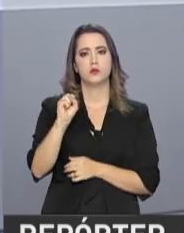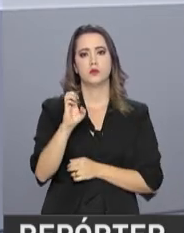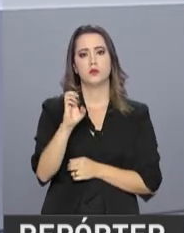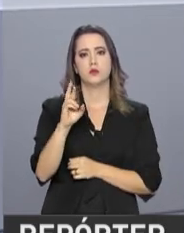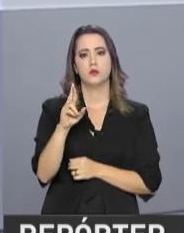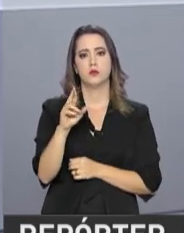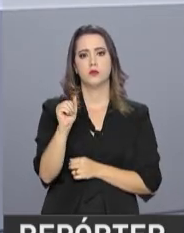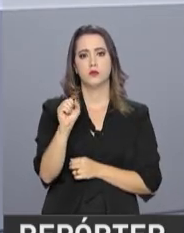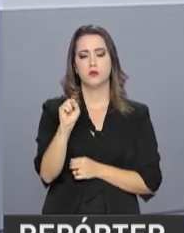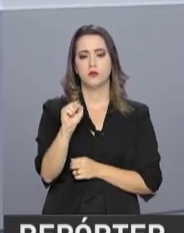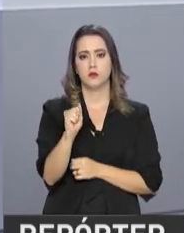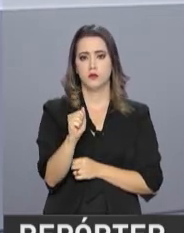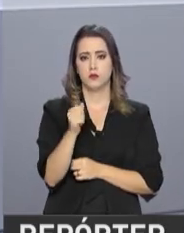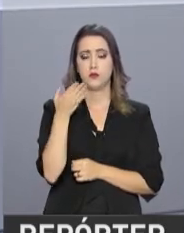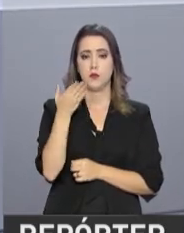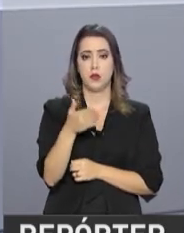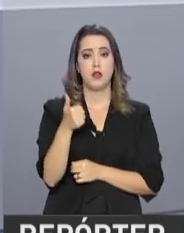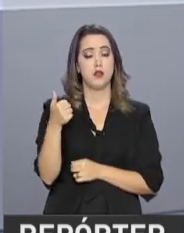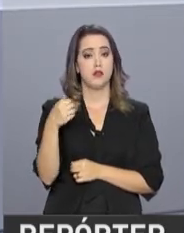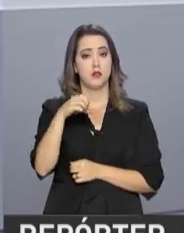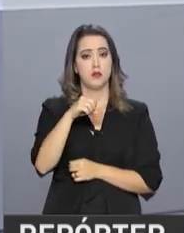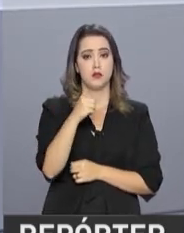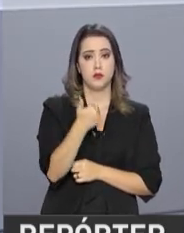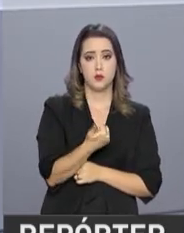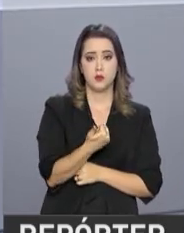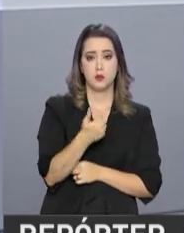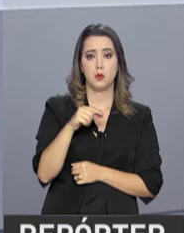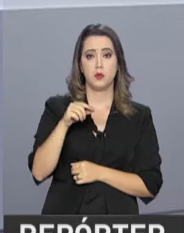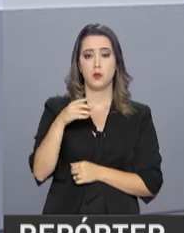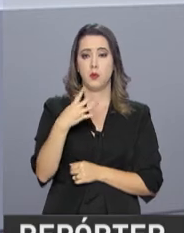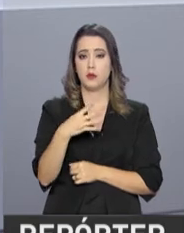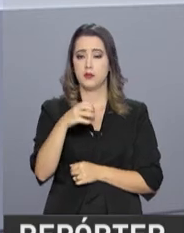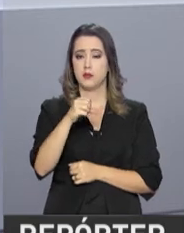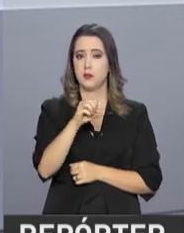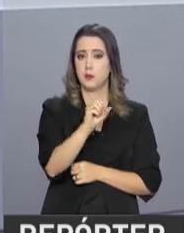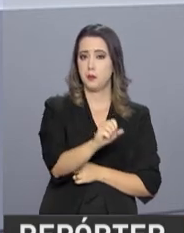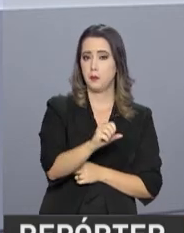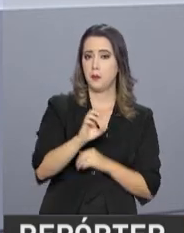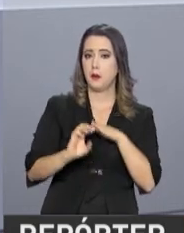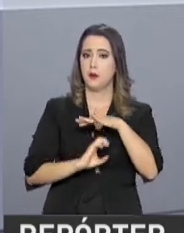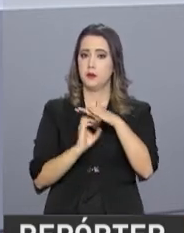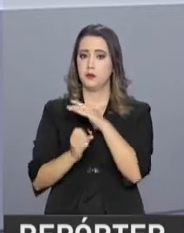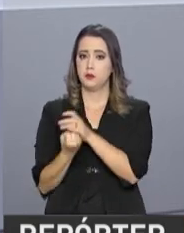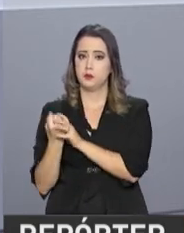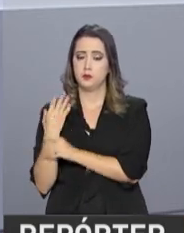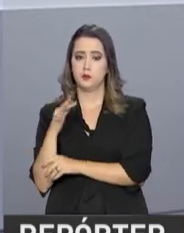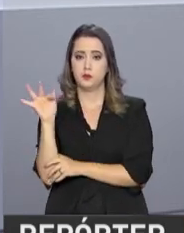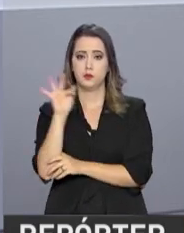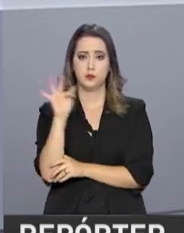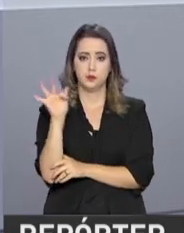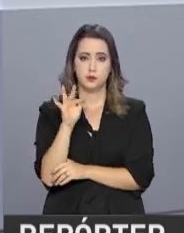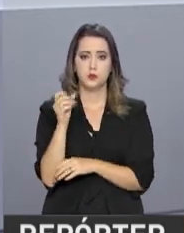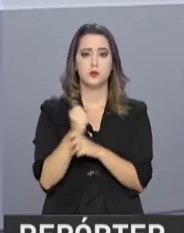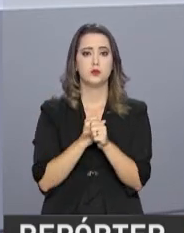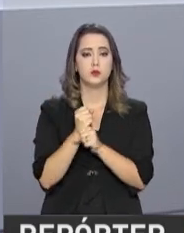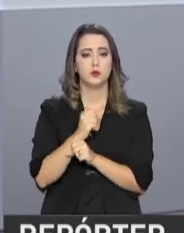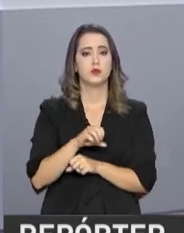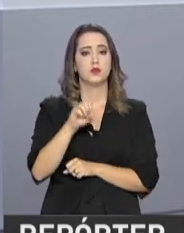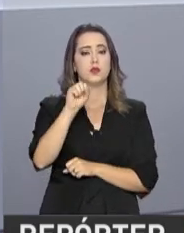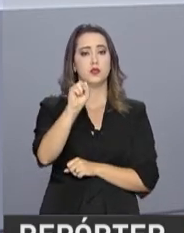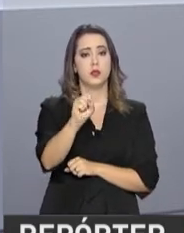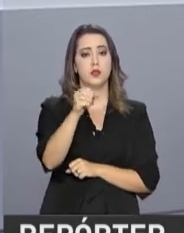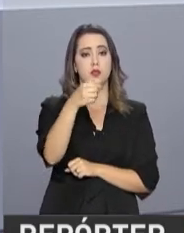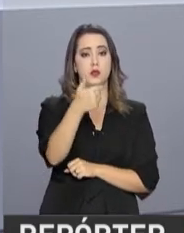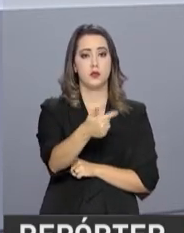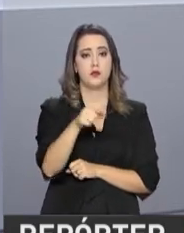serasa experian das 191 mil 498 empresas criadas em fevereiro deste ano